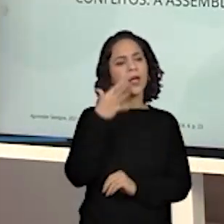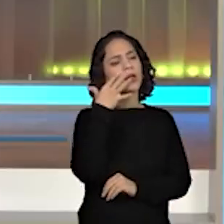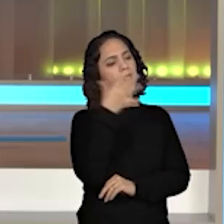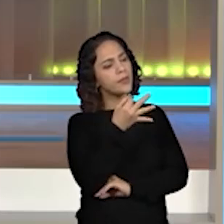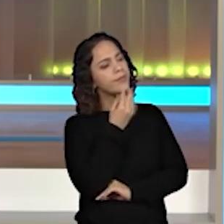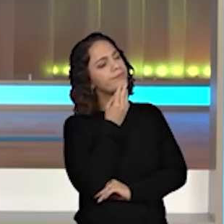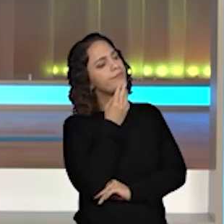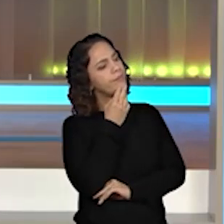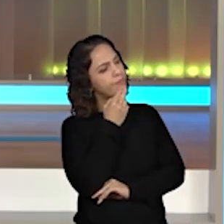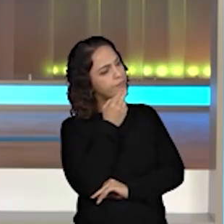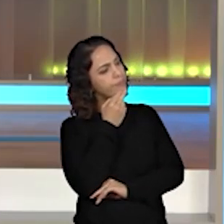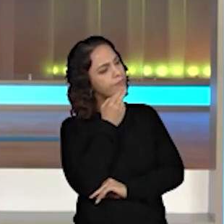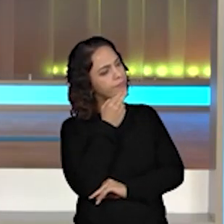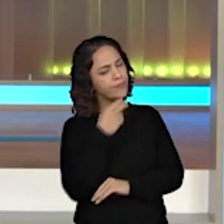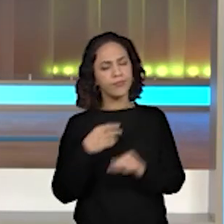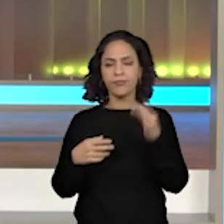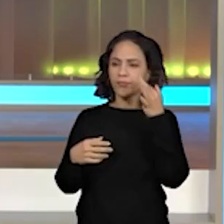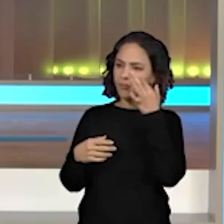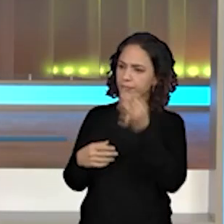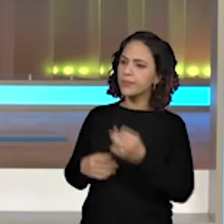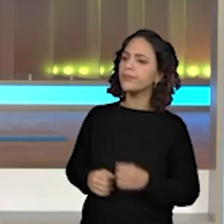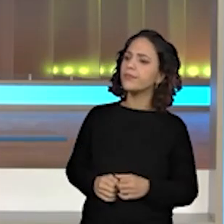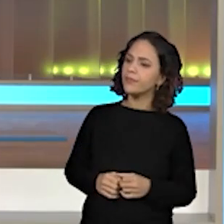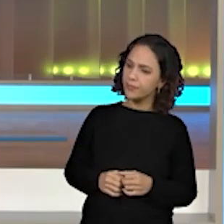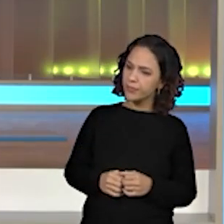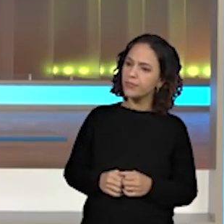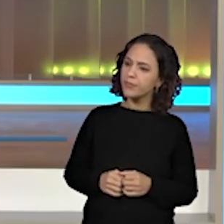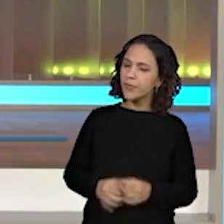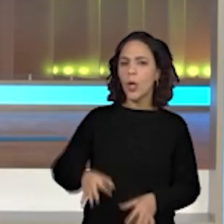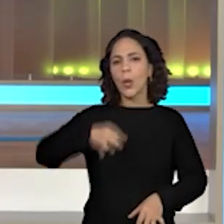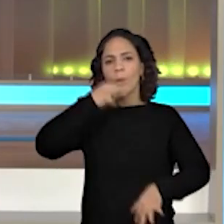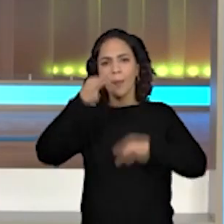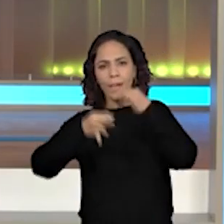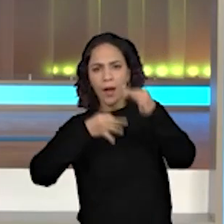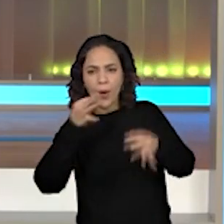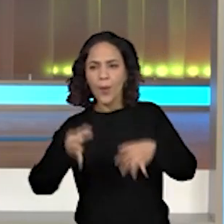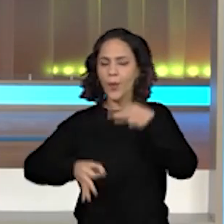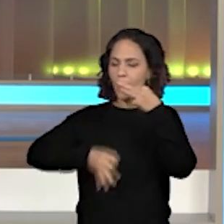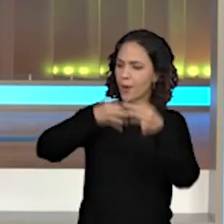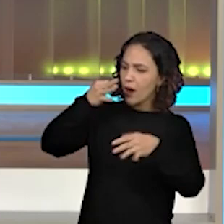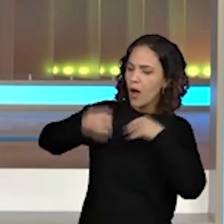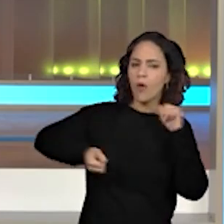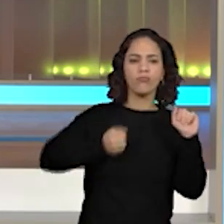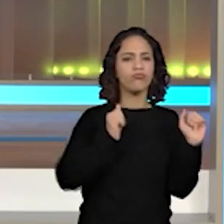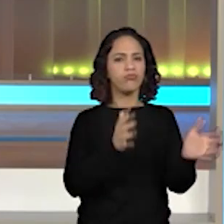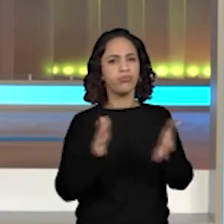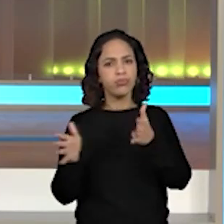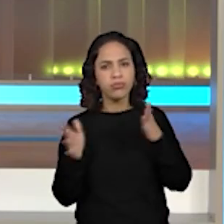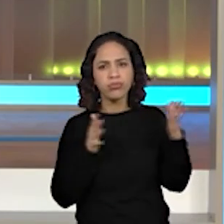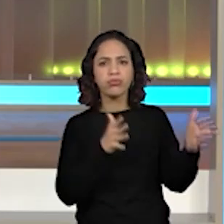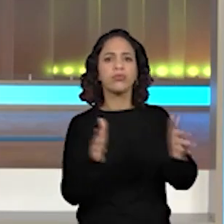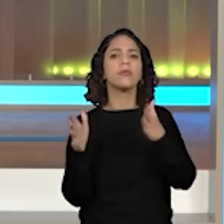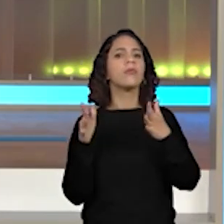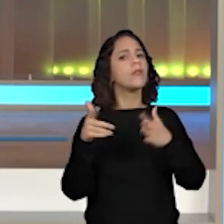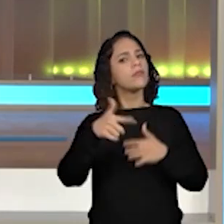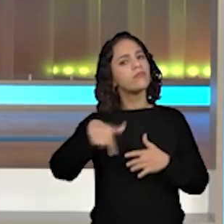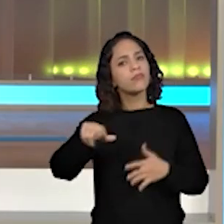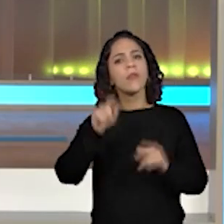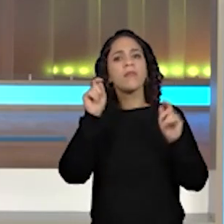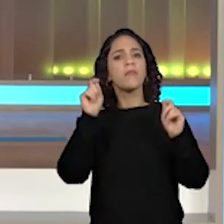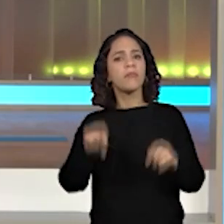Depois, a outra também se manifesta. E a pessoa que falou primeiro consegue